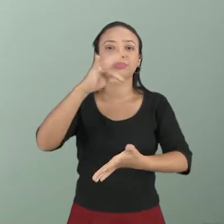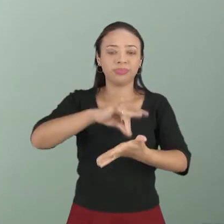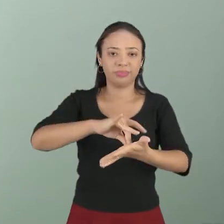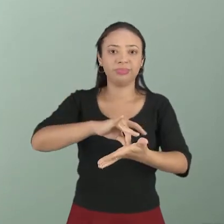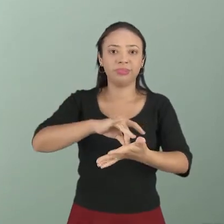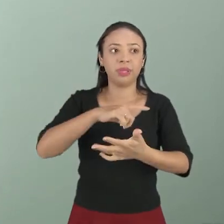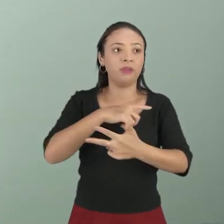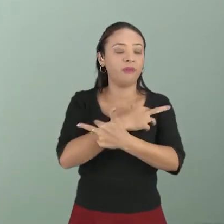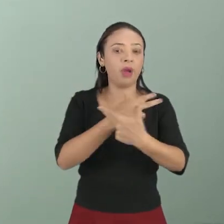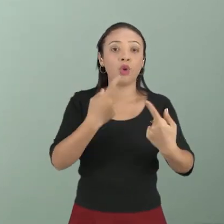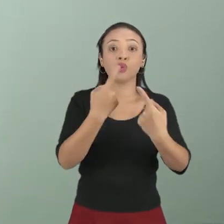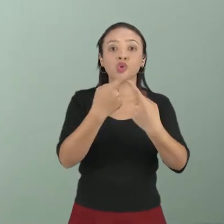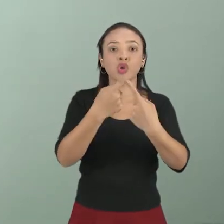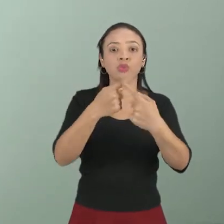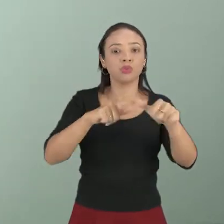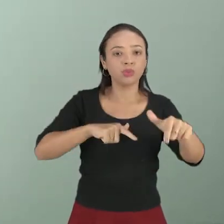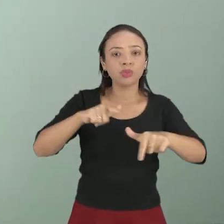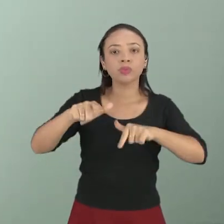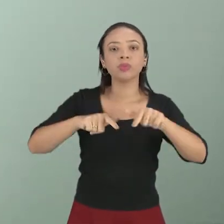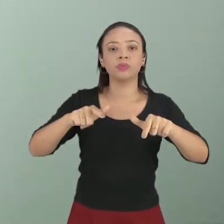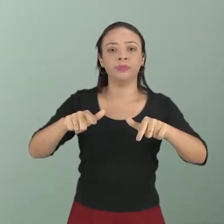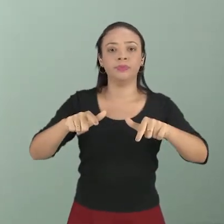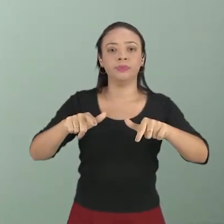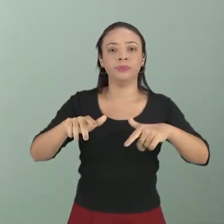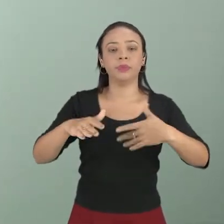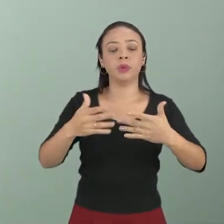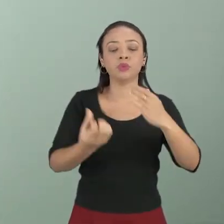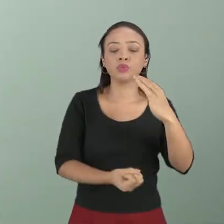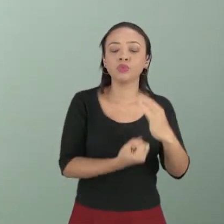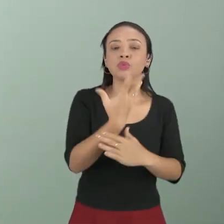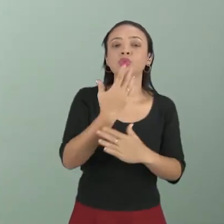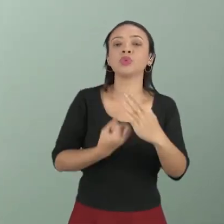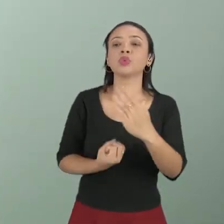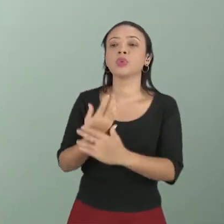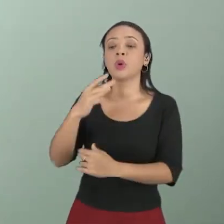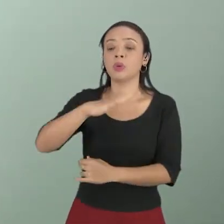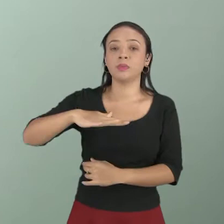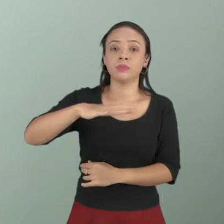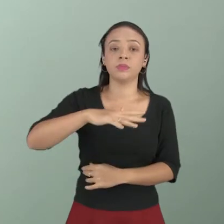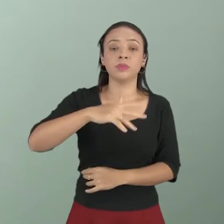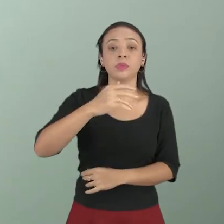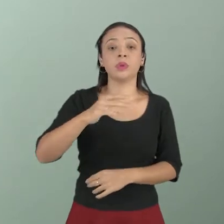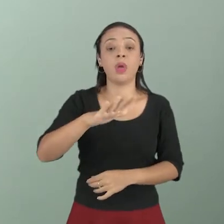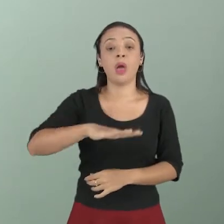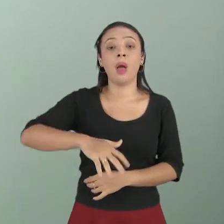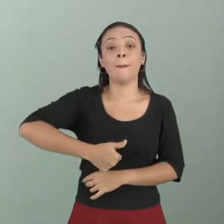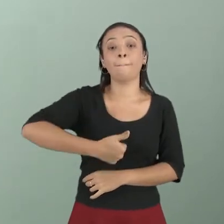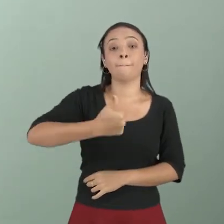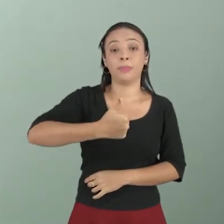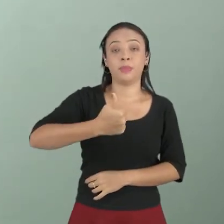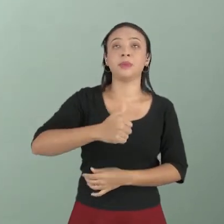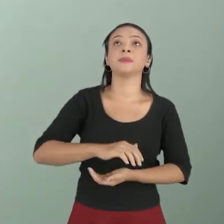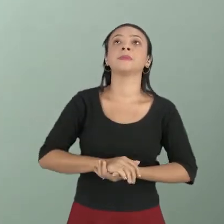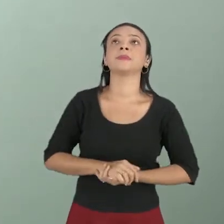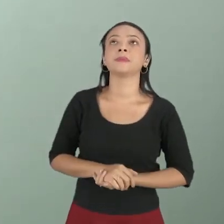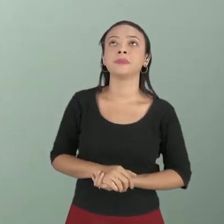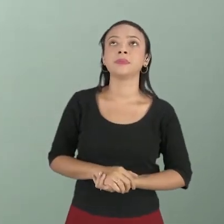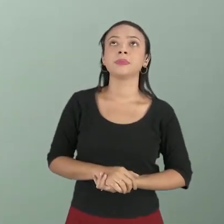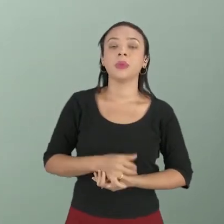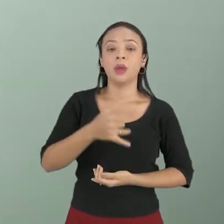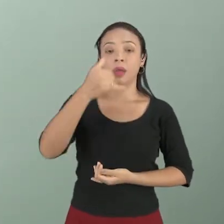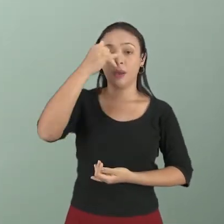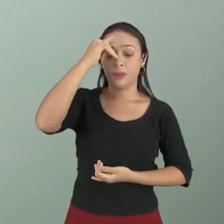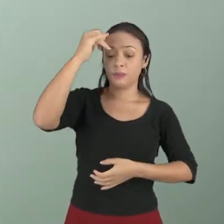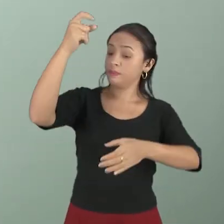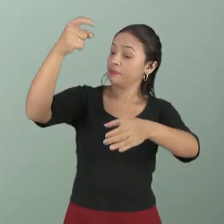existem vários tipos. Então, ele surgiu, os primeiros trabalhos foram no setor primário, por isso que é chamado de setor primário, que era a